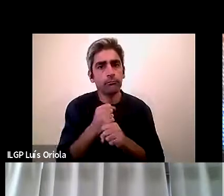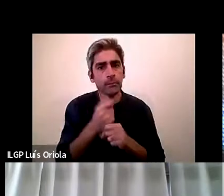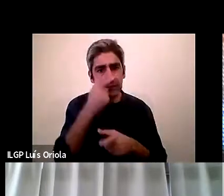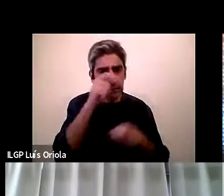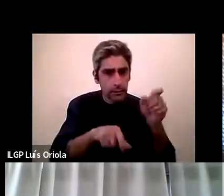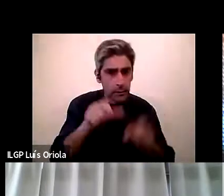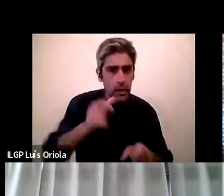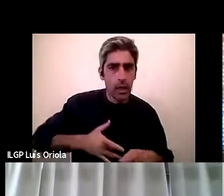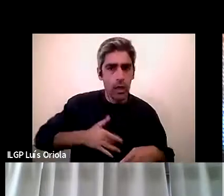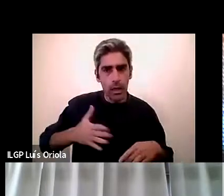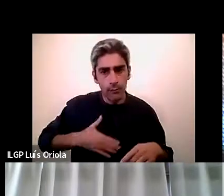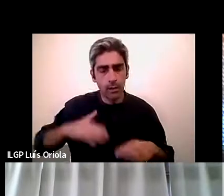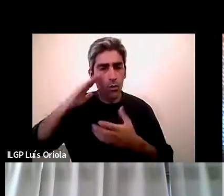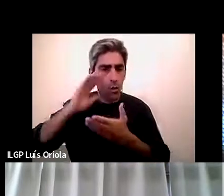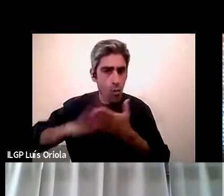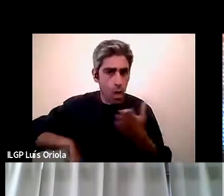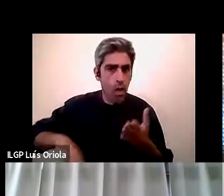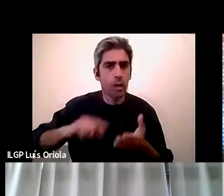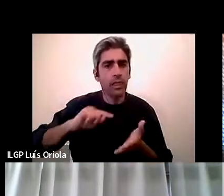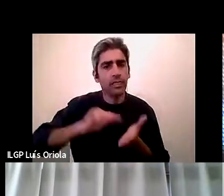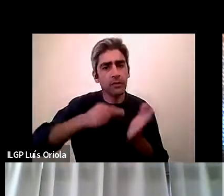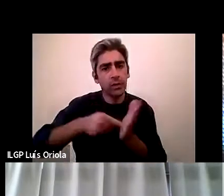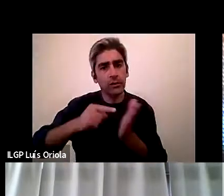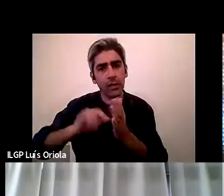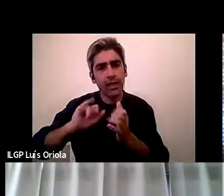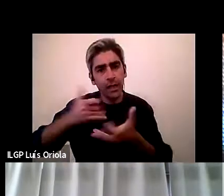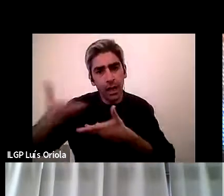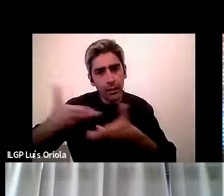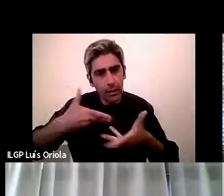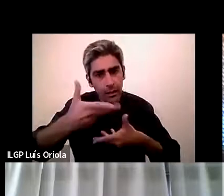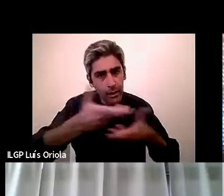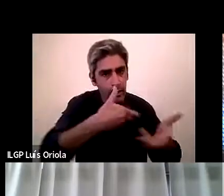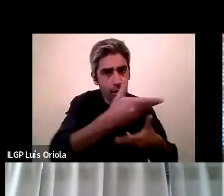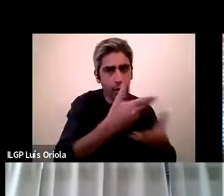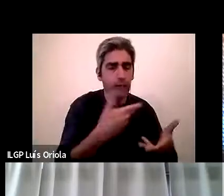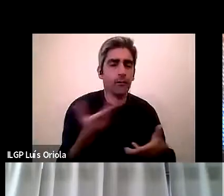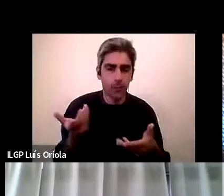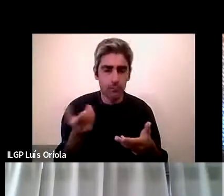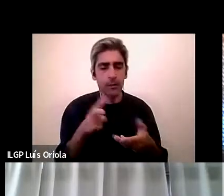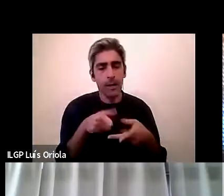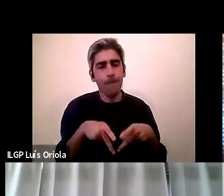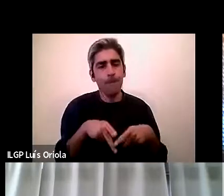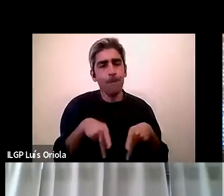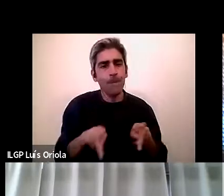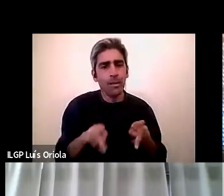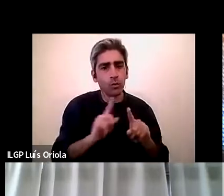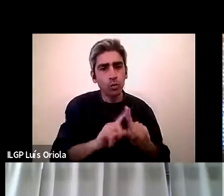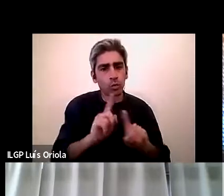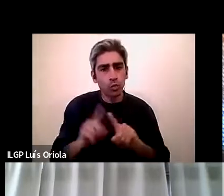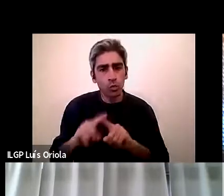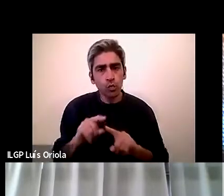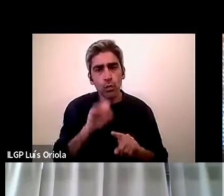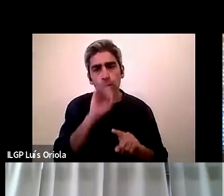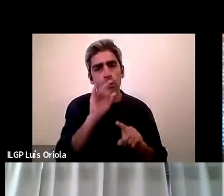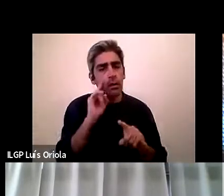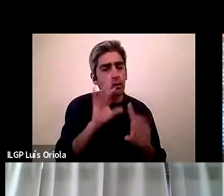cidadãos, empresas, colegas, testar de forma iterativa. Portanto, todas estas metodologias da experimentação, o desafio